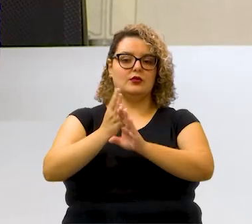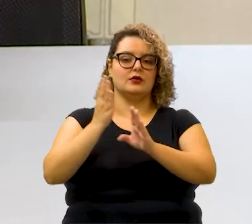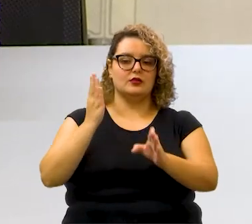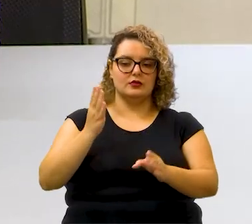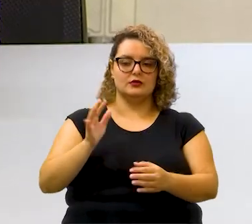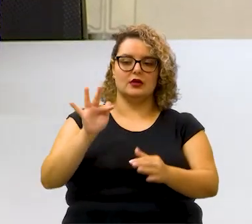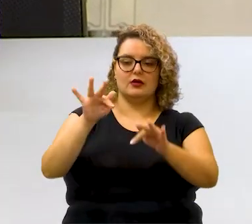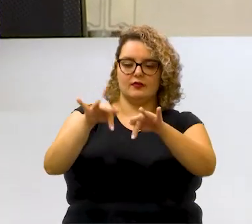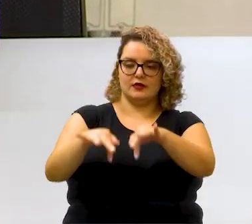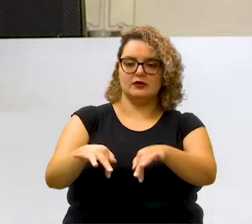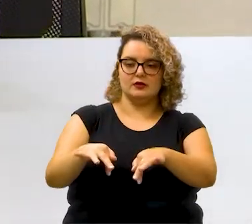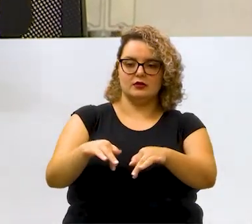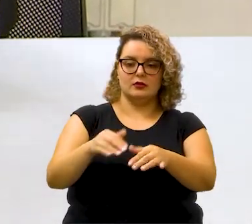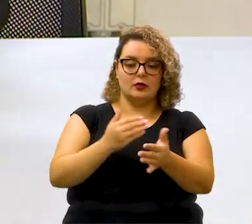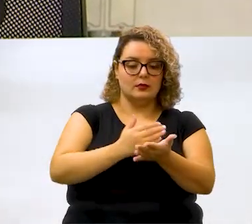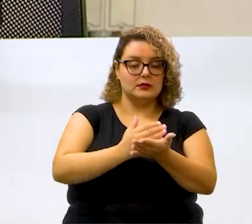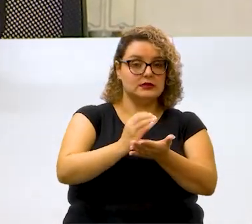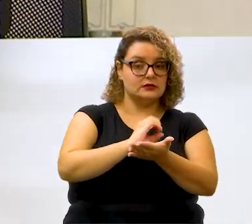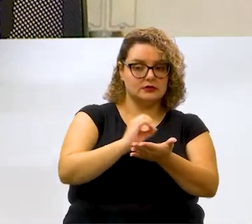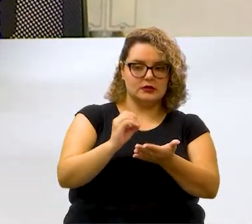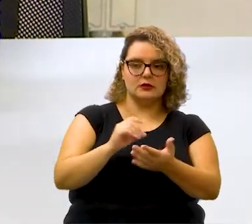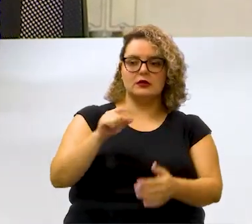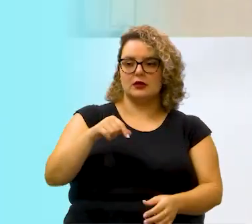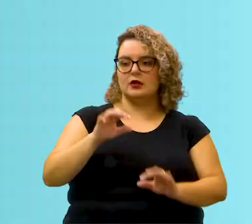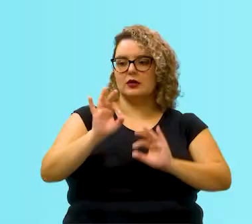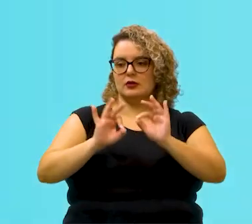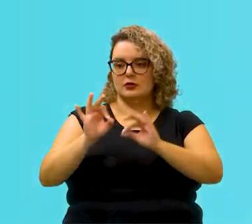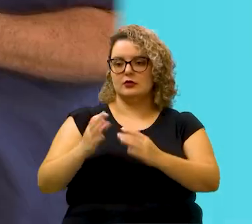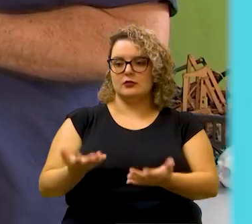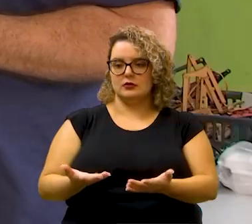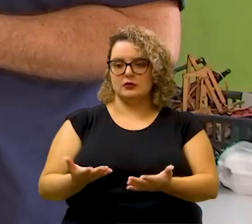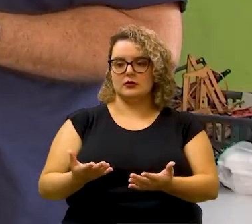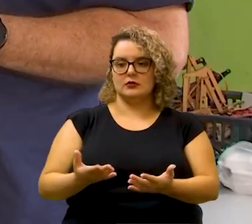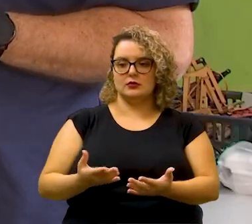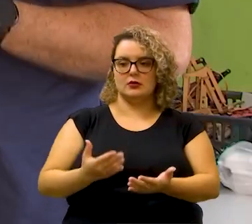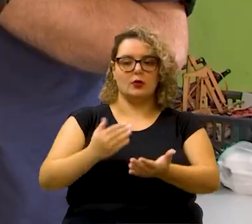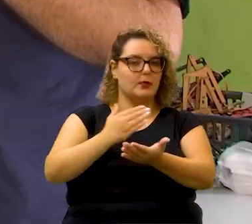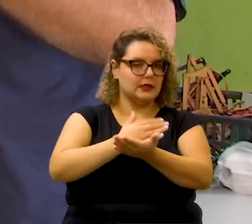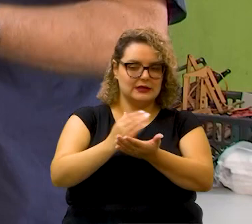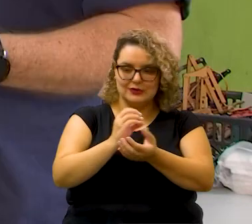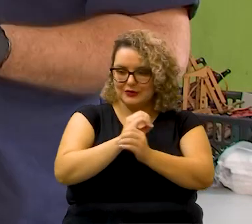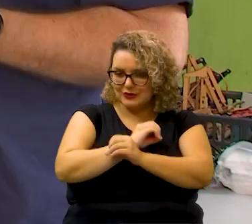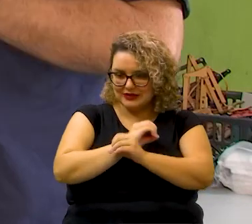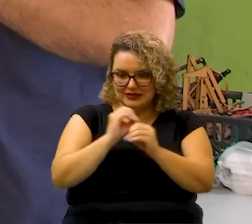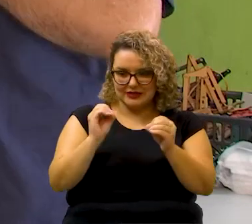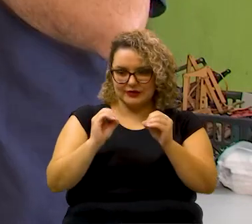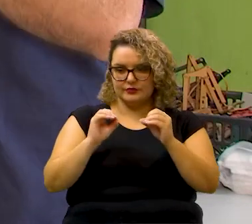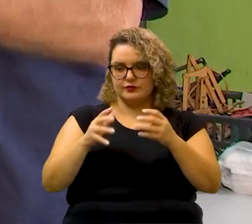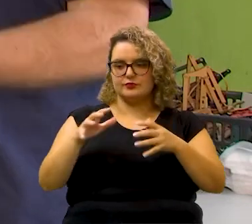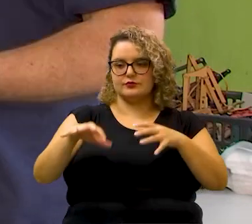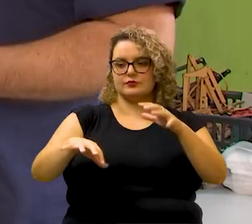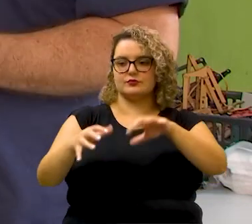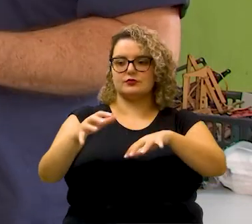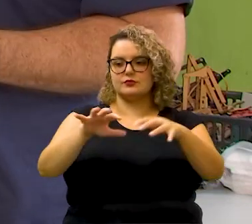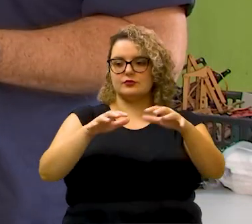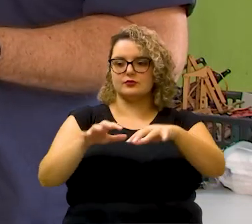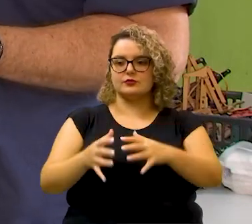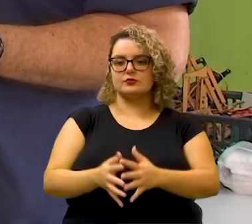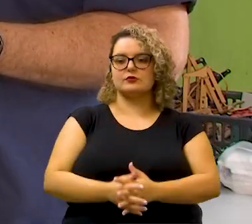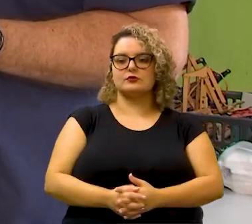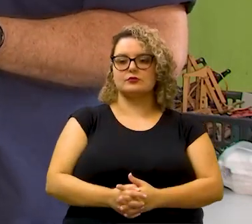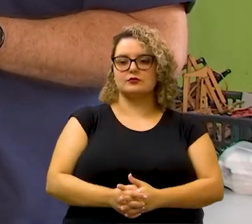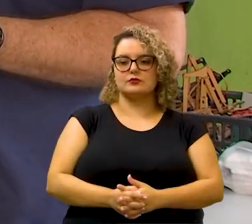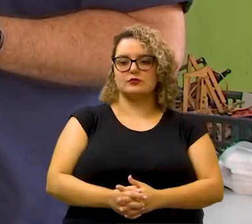chegaram no final partindo do zero, praticamente do zero. Esse é um projeto que eles partiram exatamente do zero, eles projetaram todas as partes, todas as